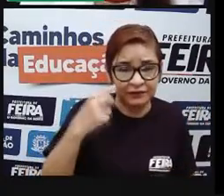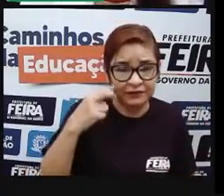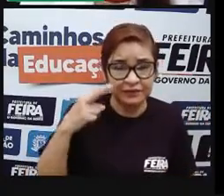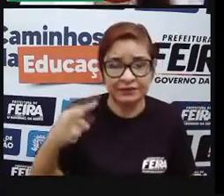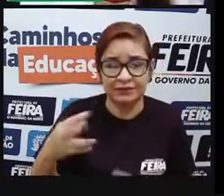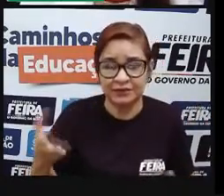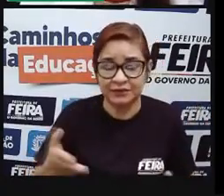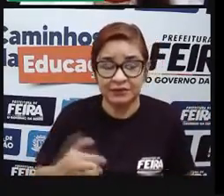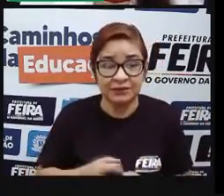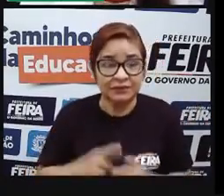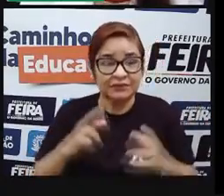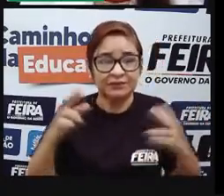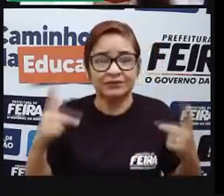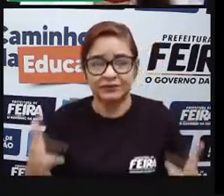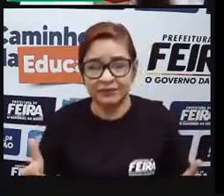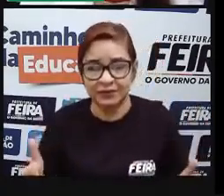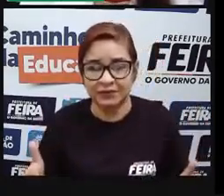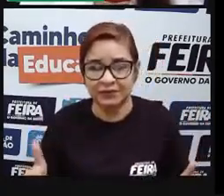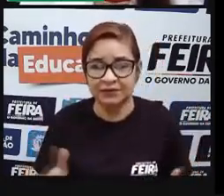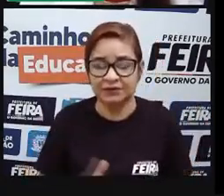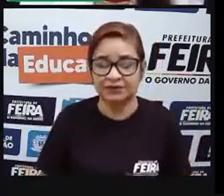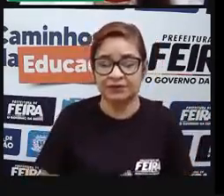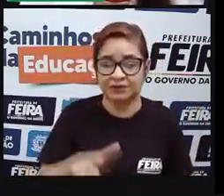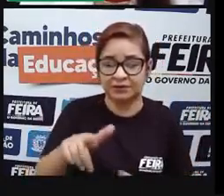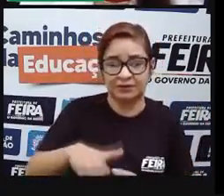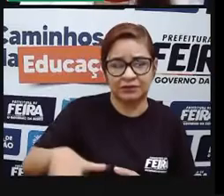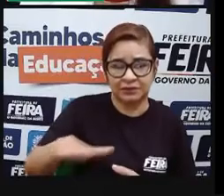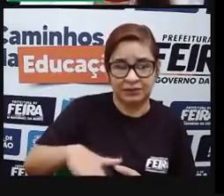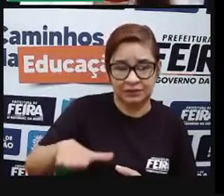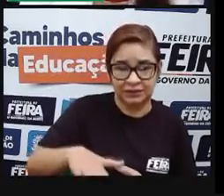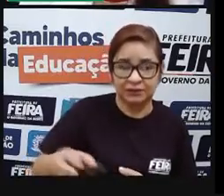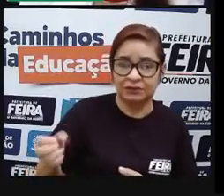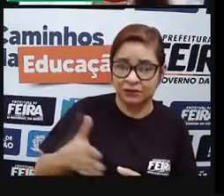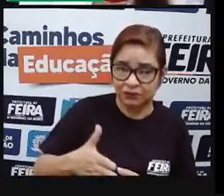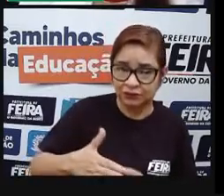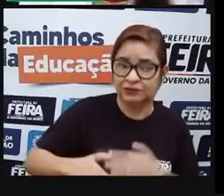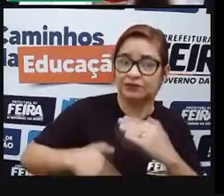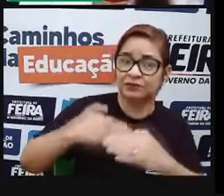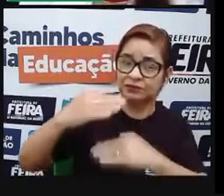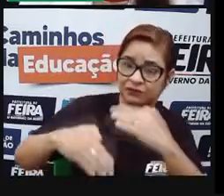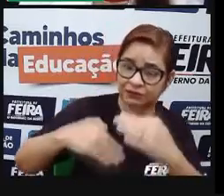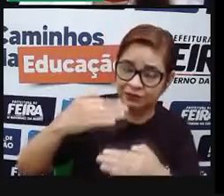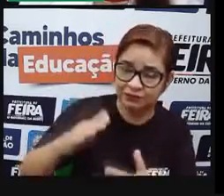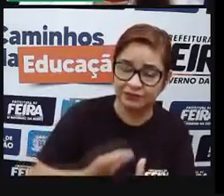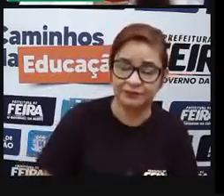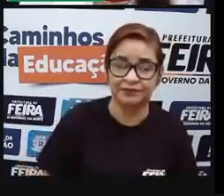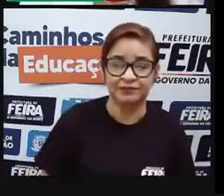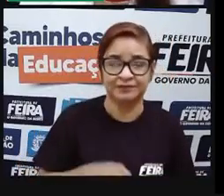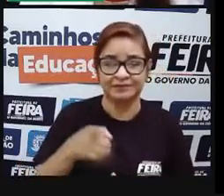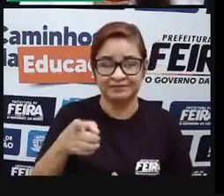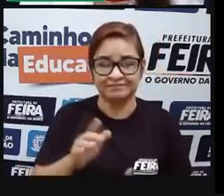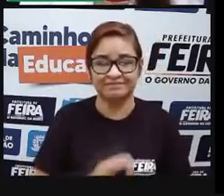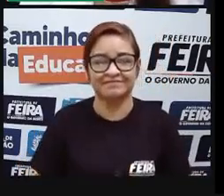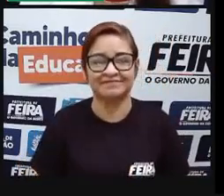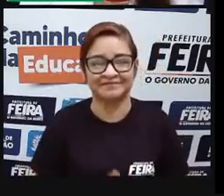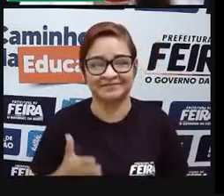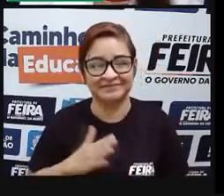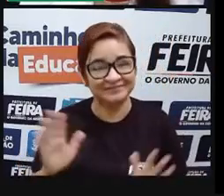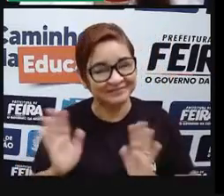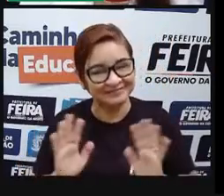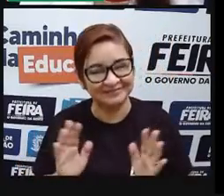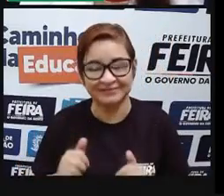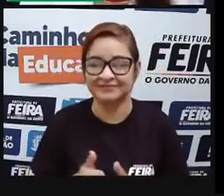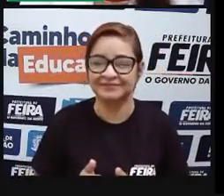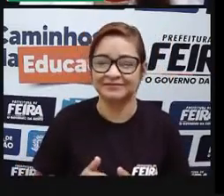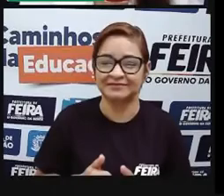já com calçamento novo né com essa aqui com vendedor de água de coco o amigo me diga uma